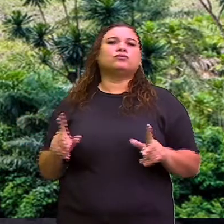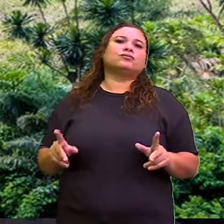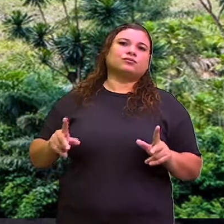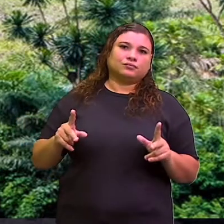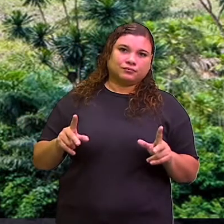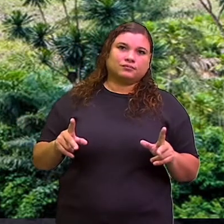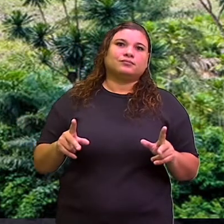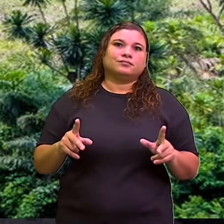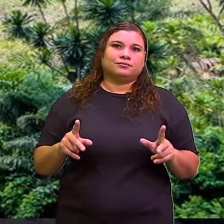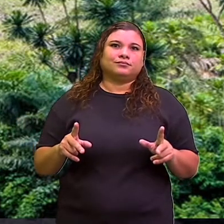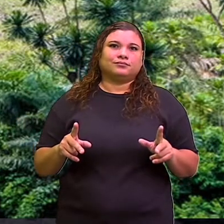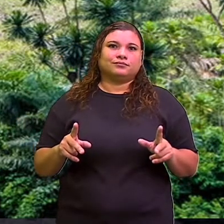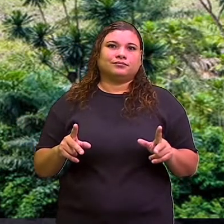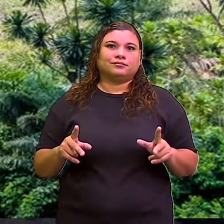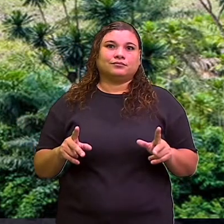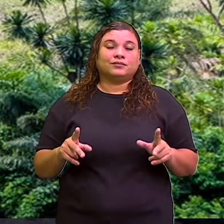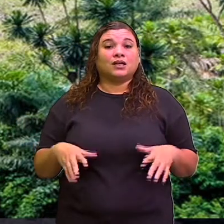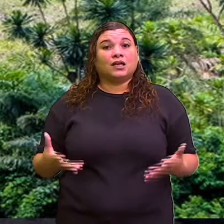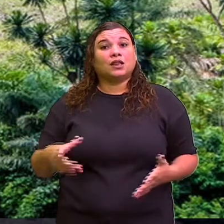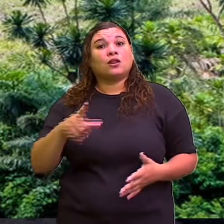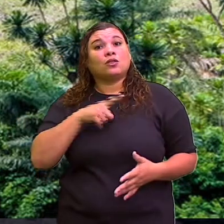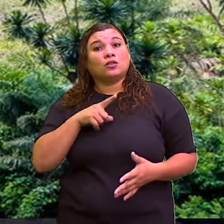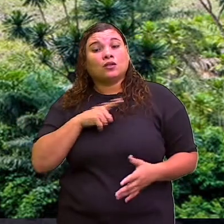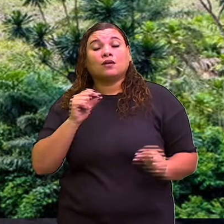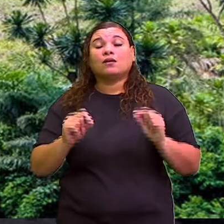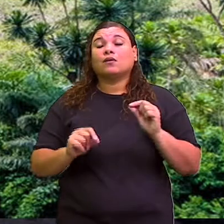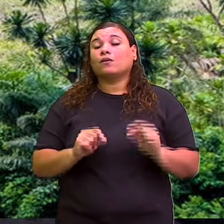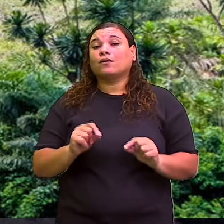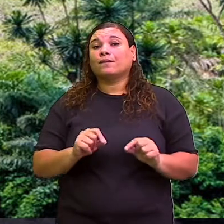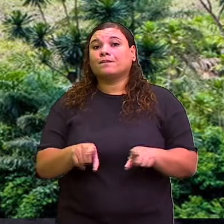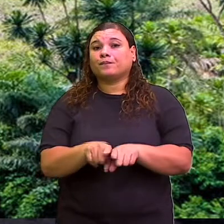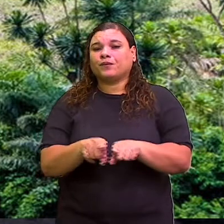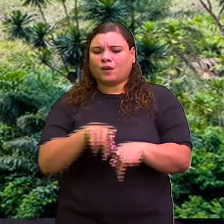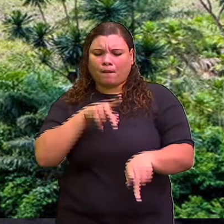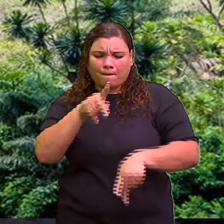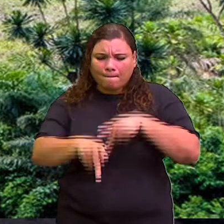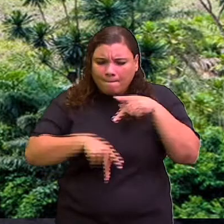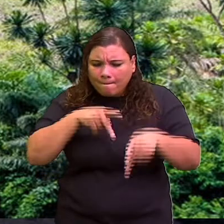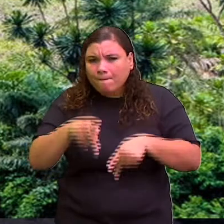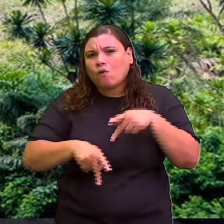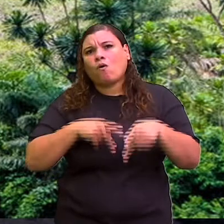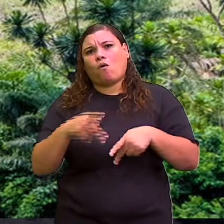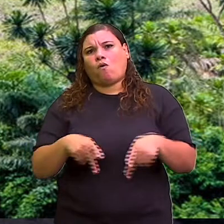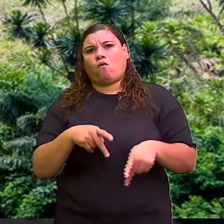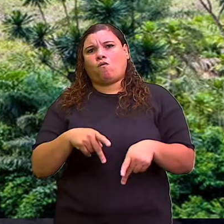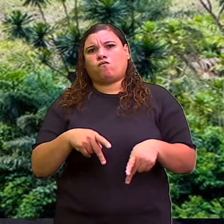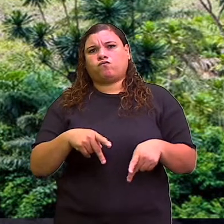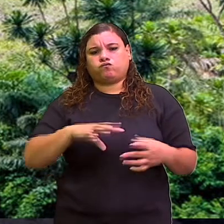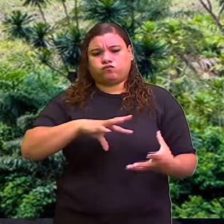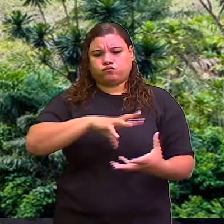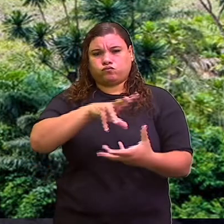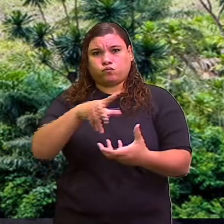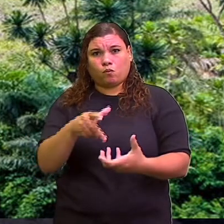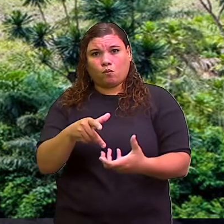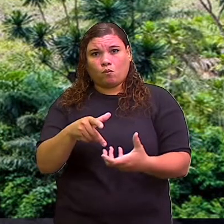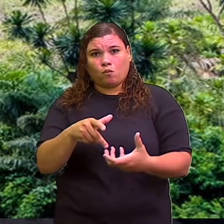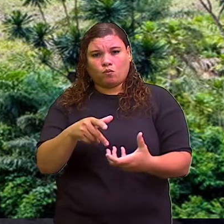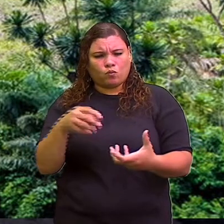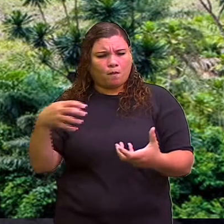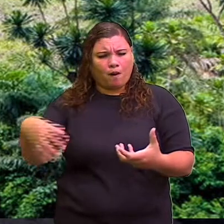europeus, com povos de outros lugares do mundo, inclusive também brasileiros, tá? Que nós